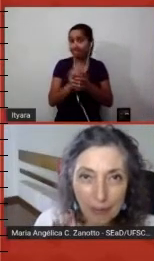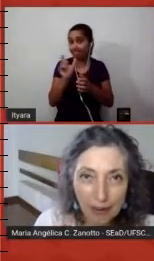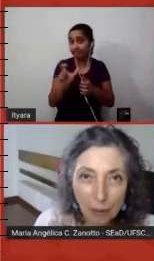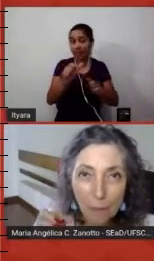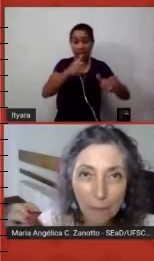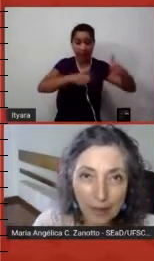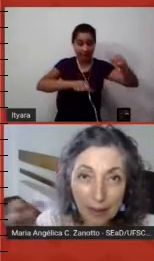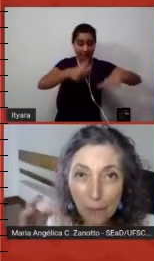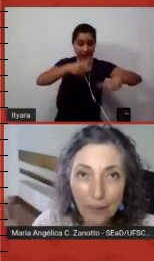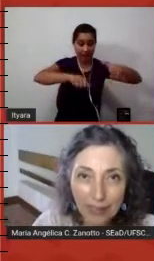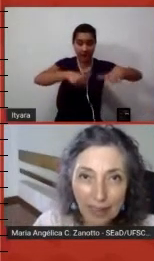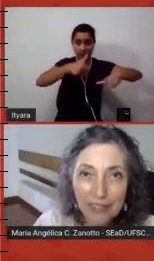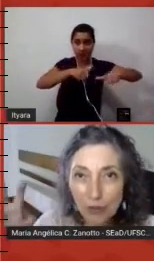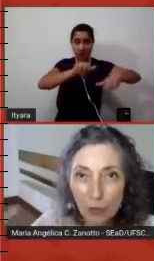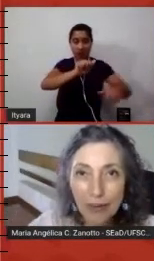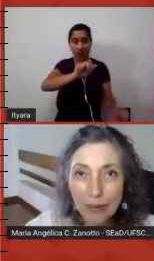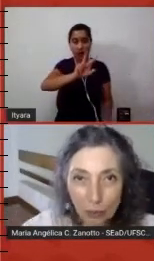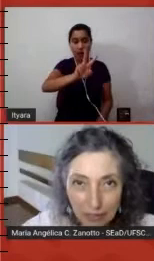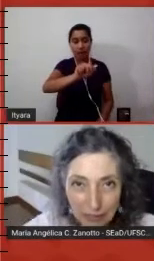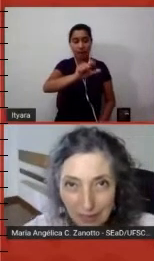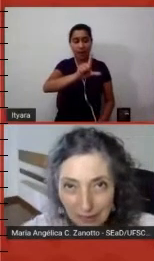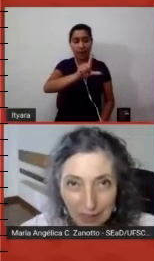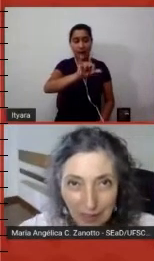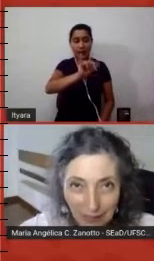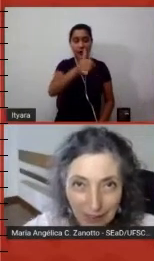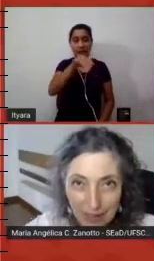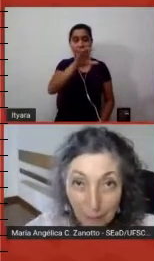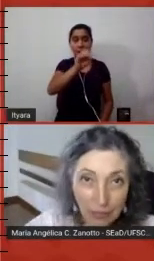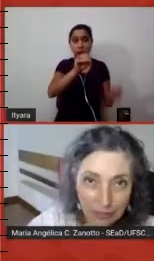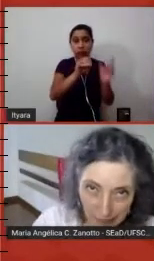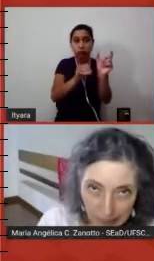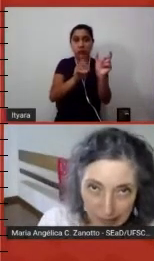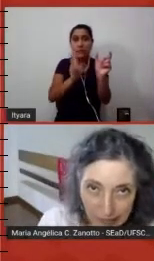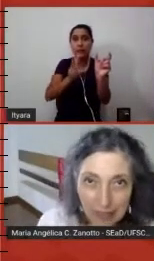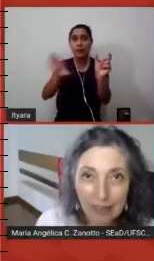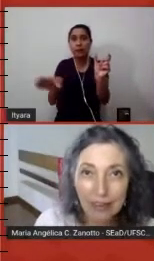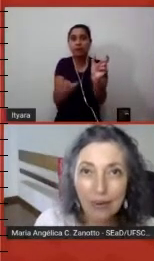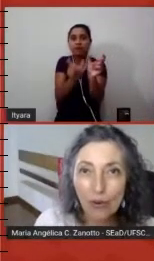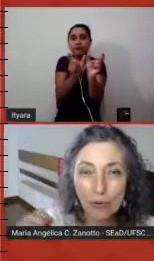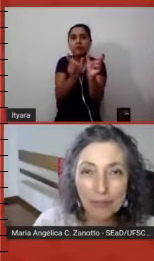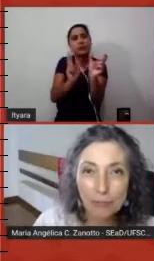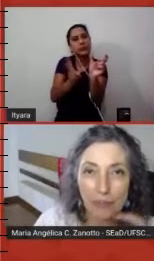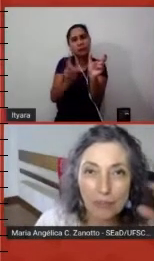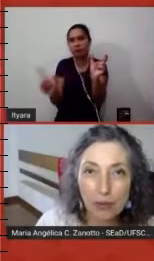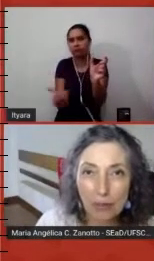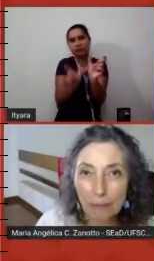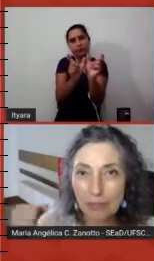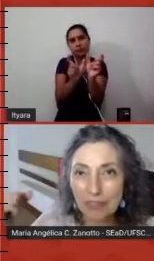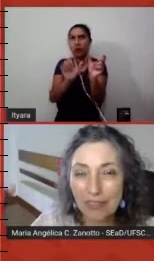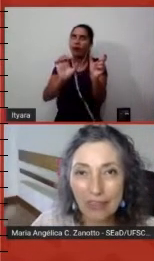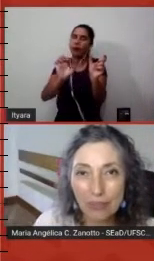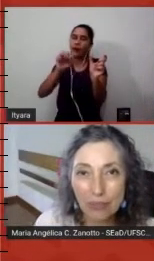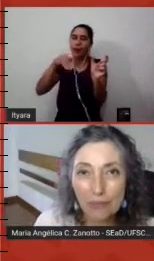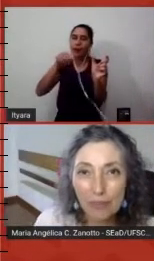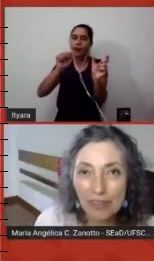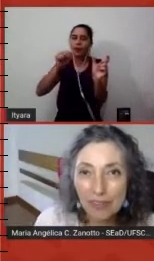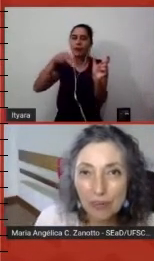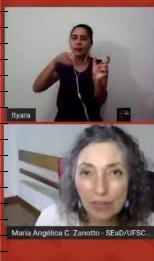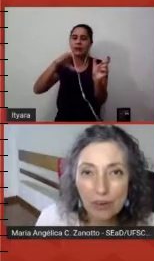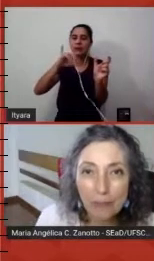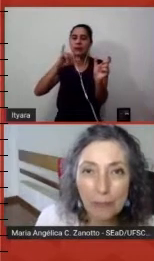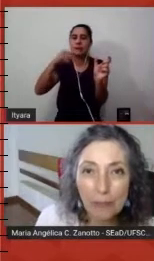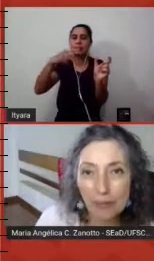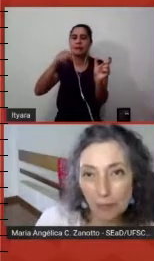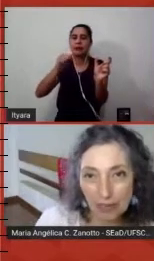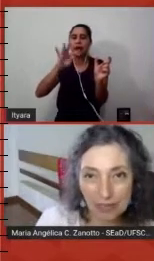avaliação sempre é acompanhada de alguma coisa depois dela, né, ou emancipatório, processo.